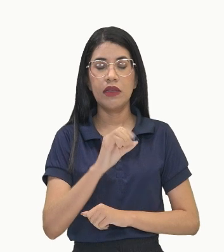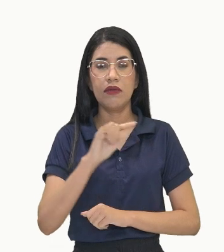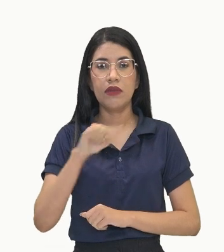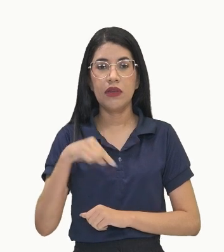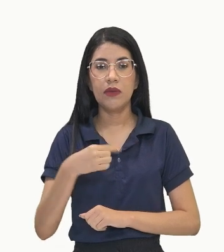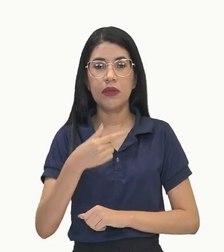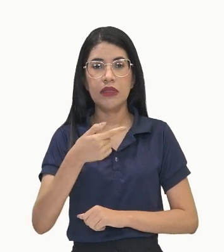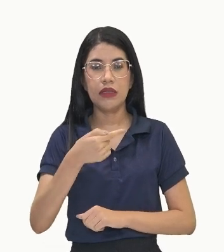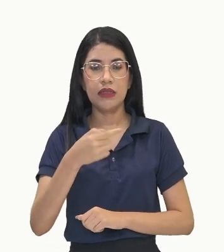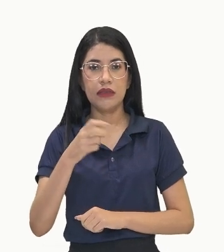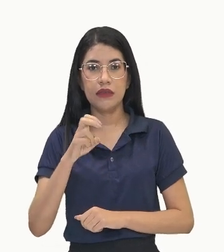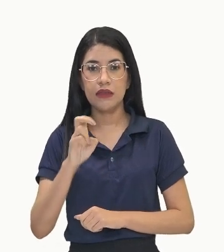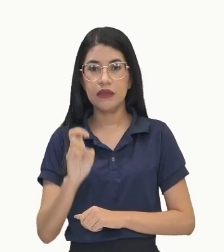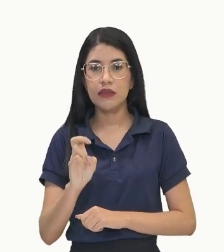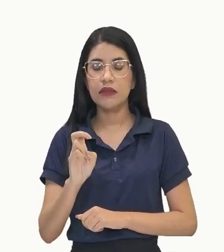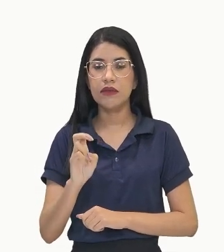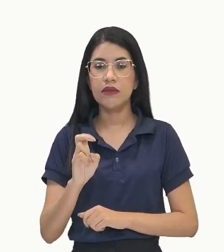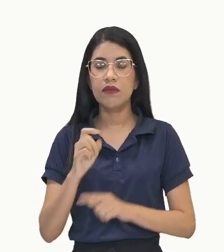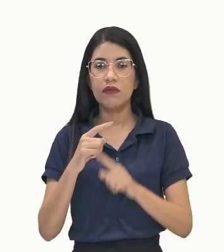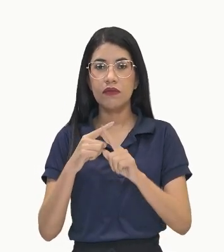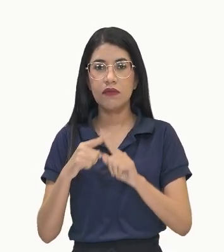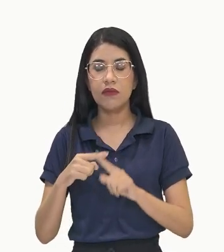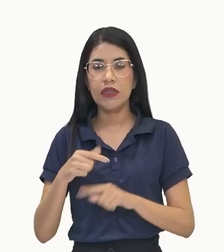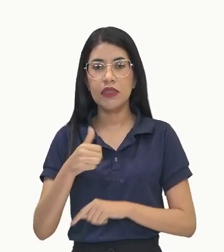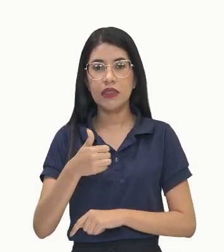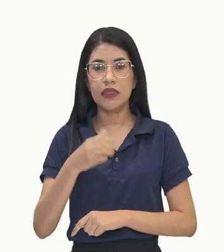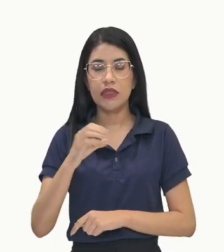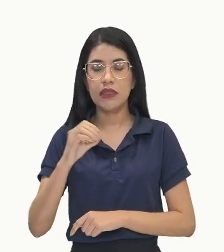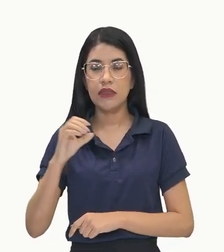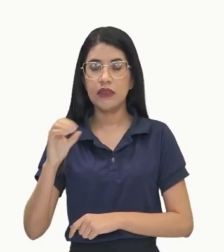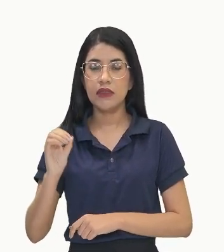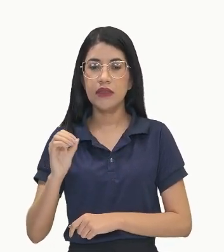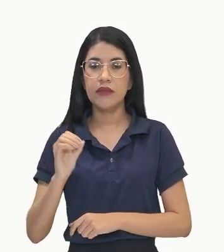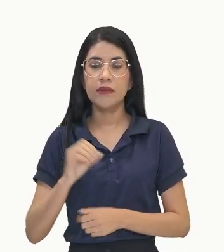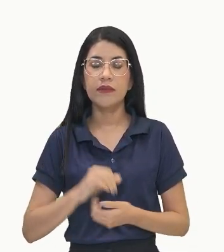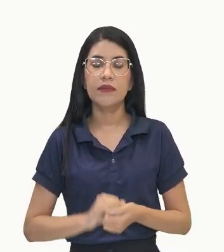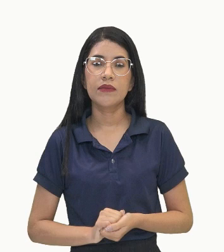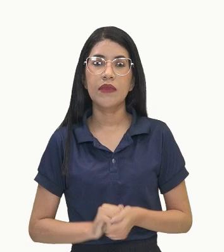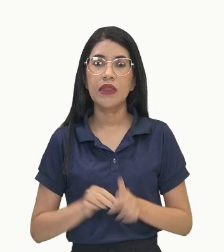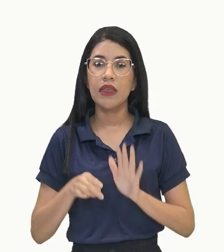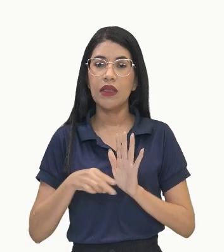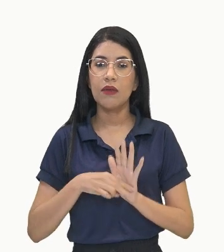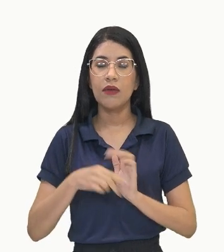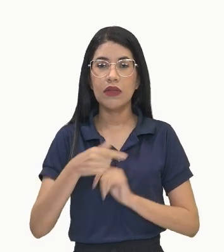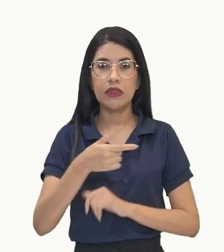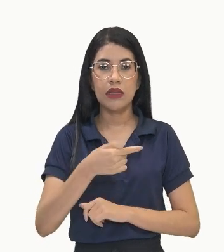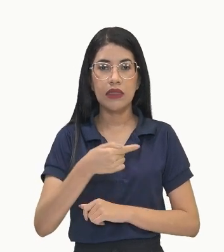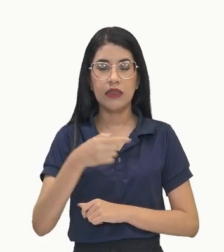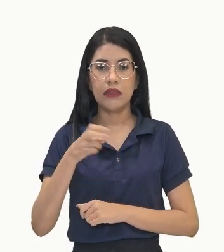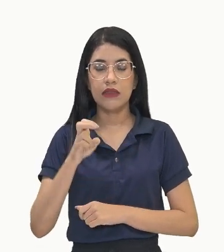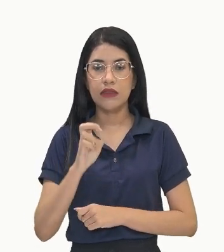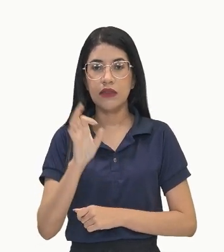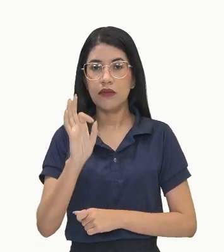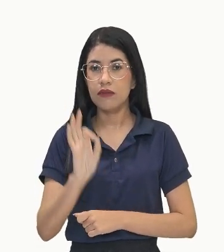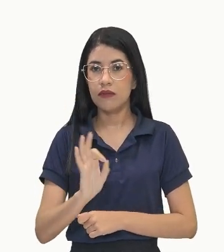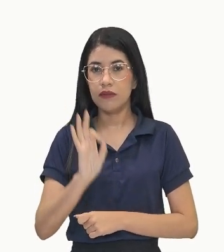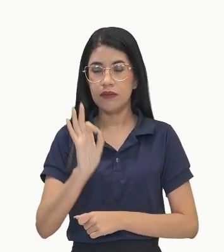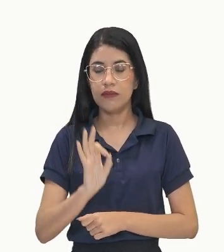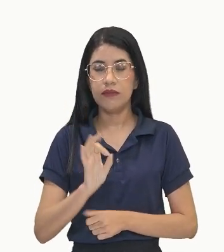0,75 vezes o 100 vai dar o quê? 75%,